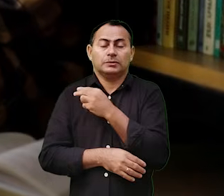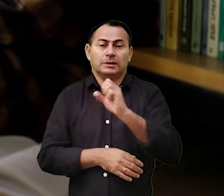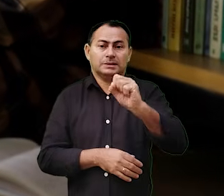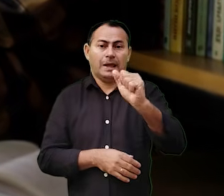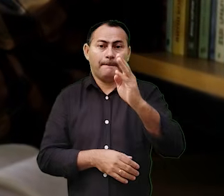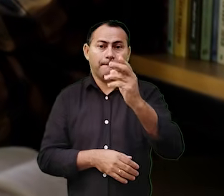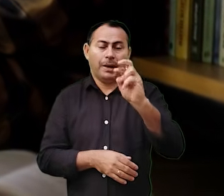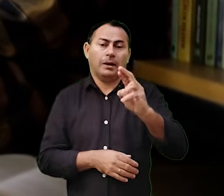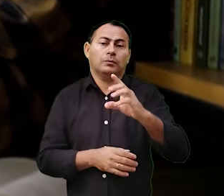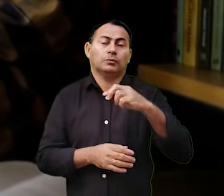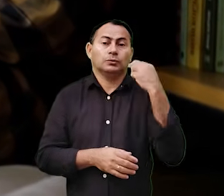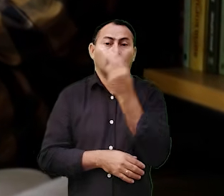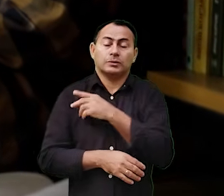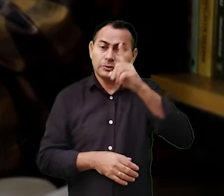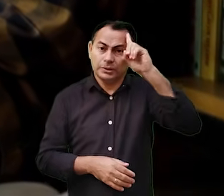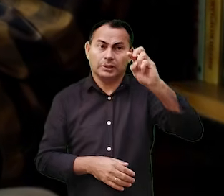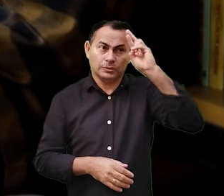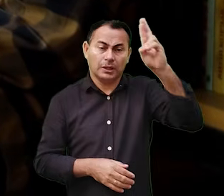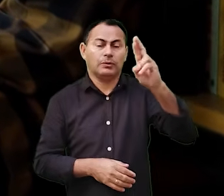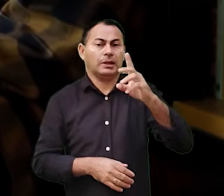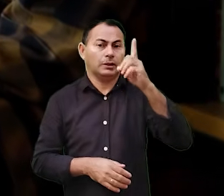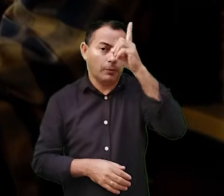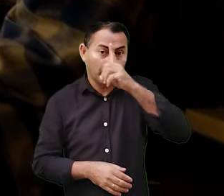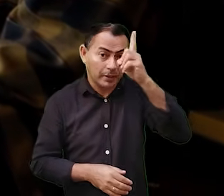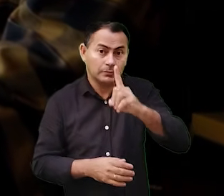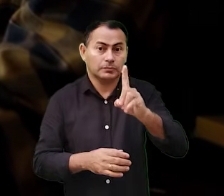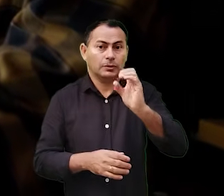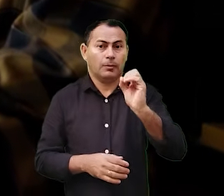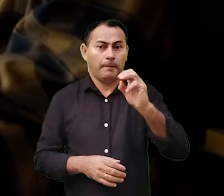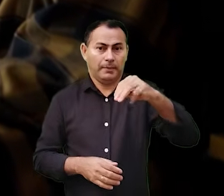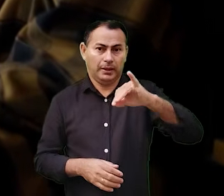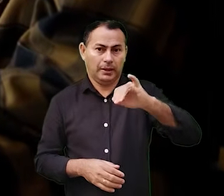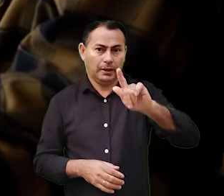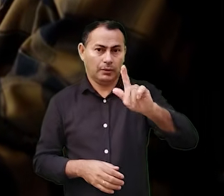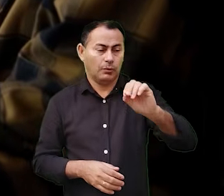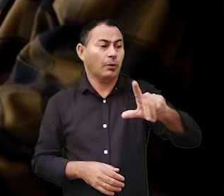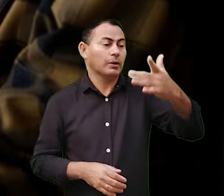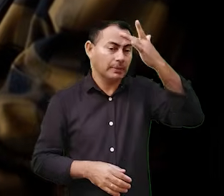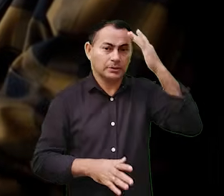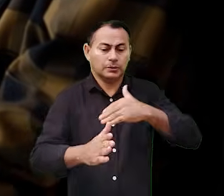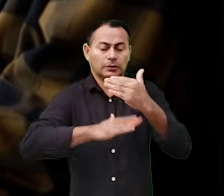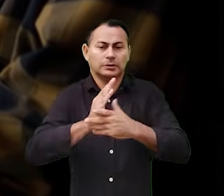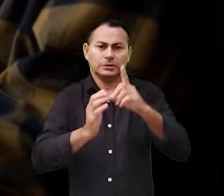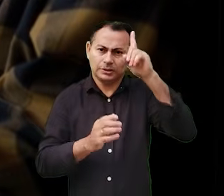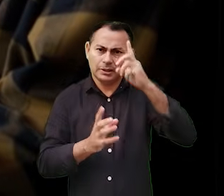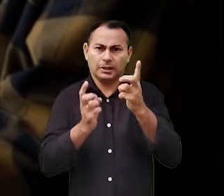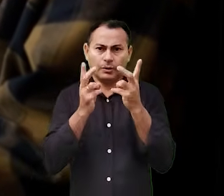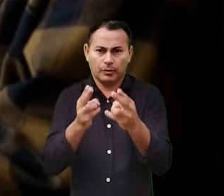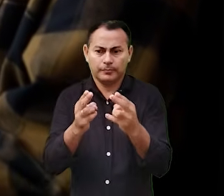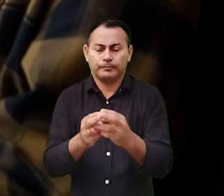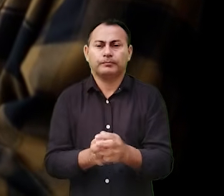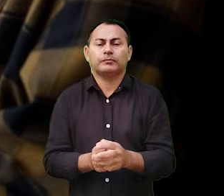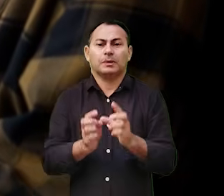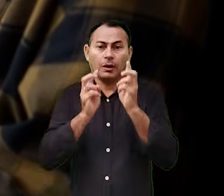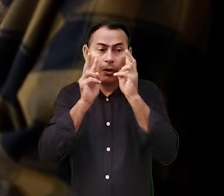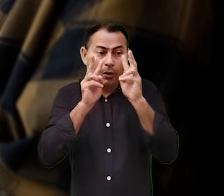nosso Sabat, ou o nosso dia do Senhor. Mas para outras pessoas todos os dias eram iguais. Acompanhe comigo